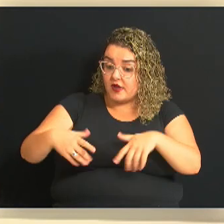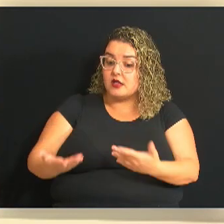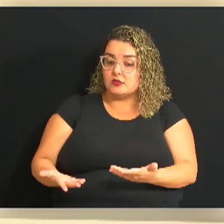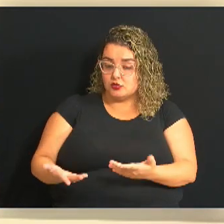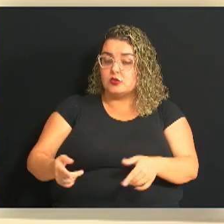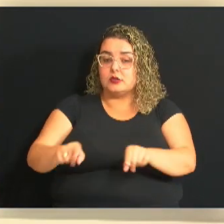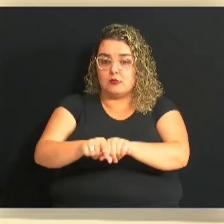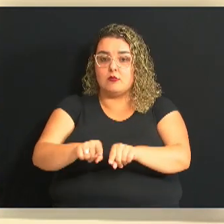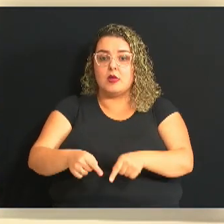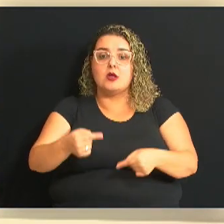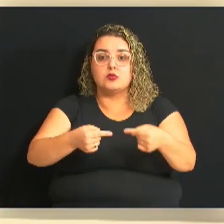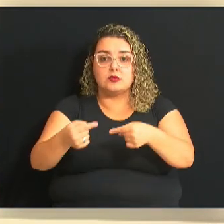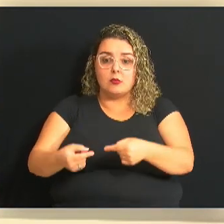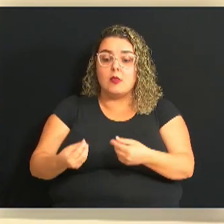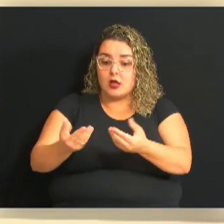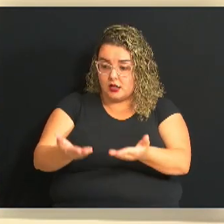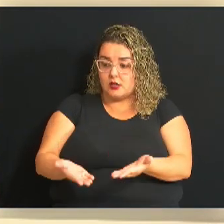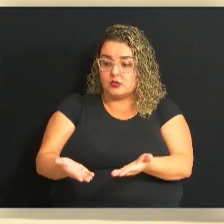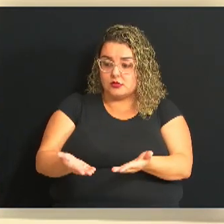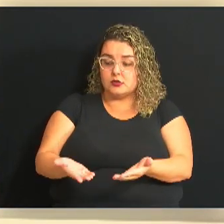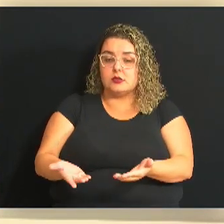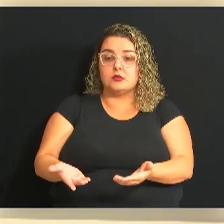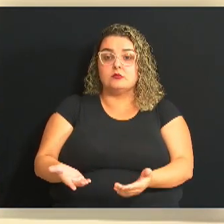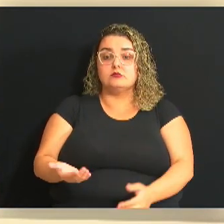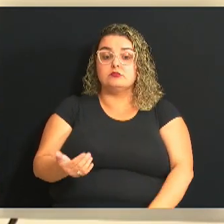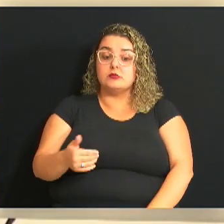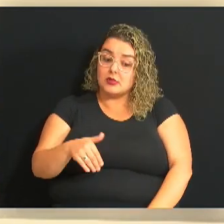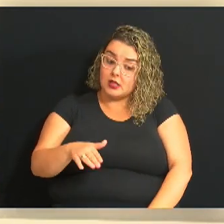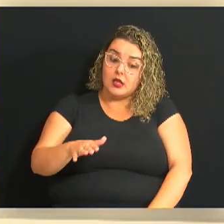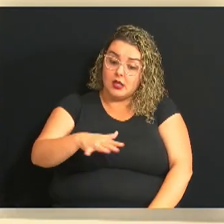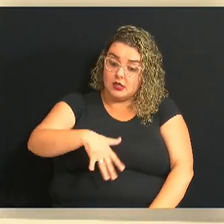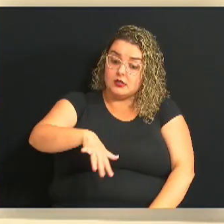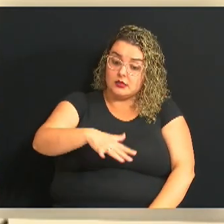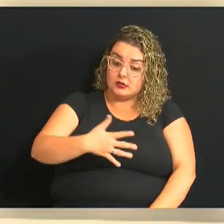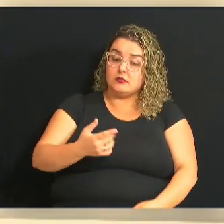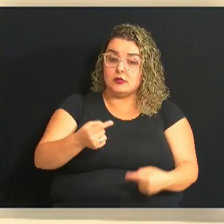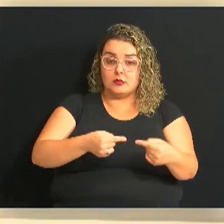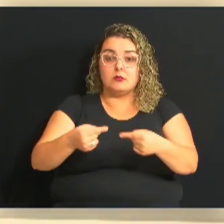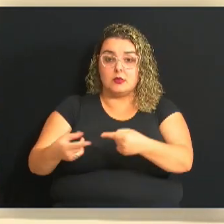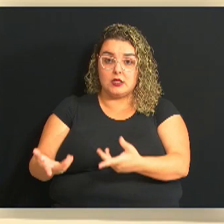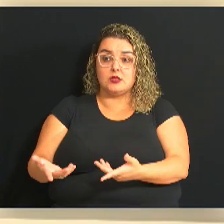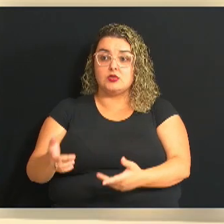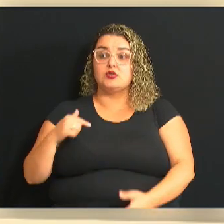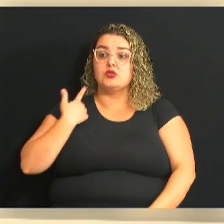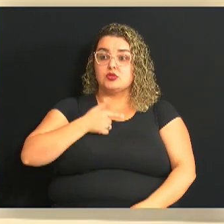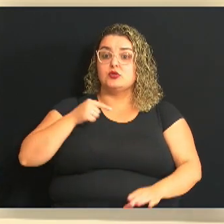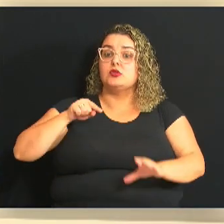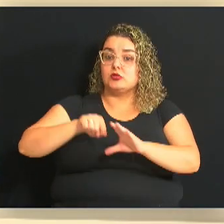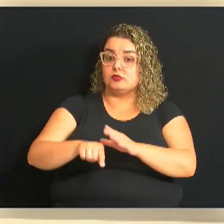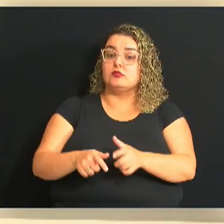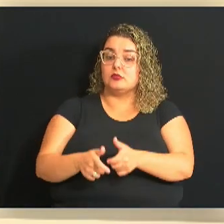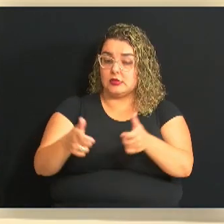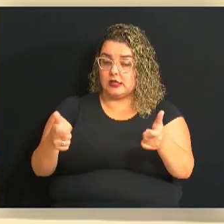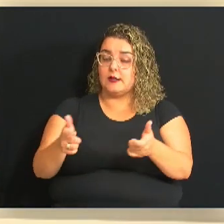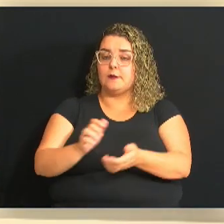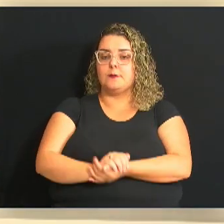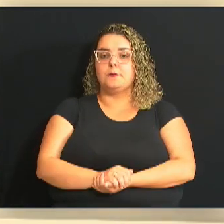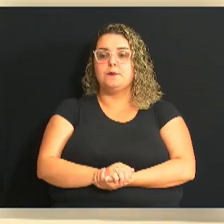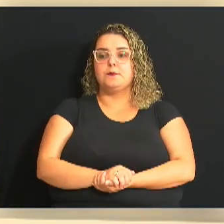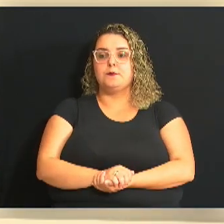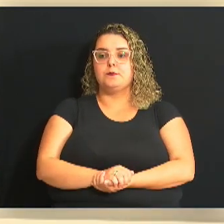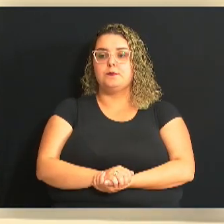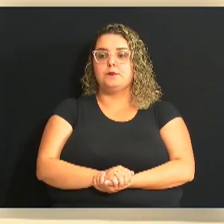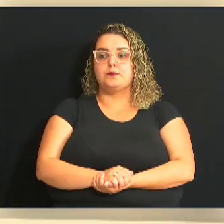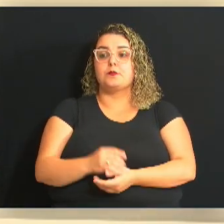debate colocado, e muito ali se foi debatido, e nós avançamos bastante.